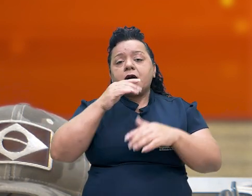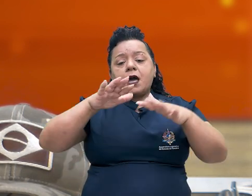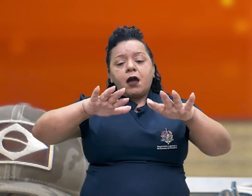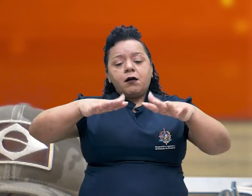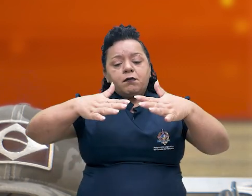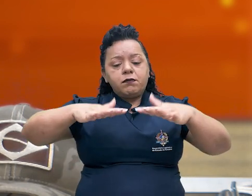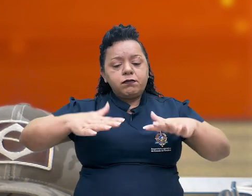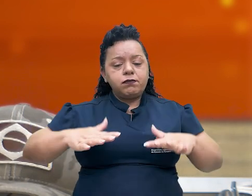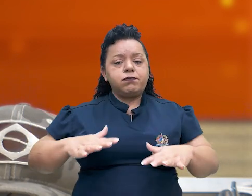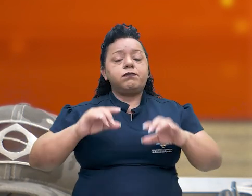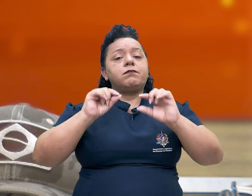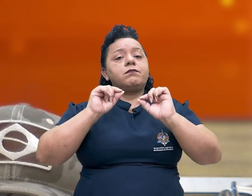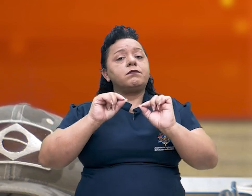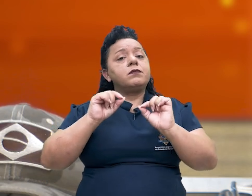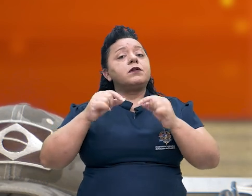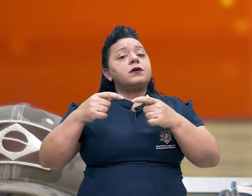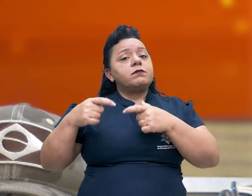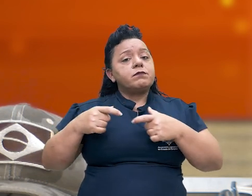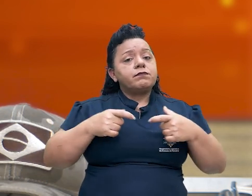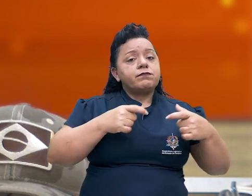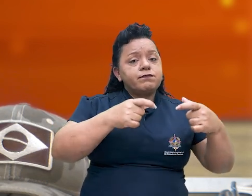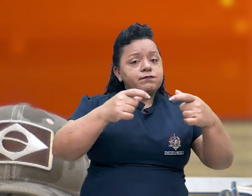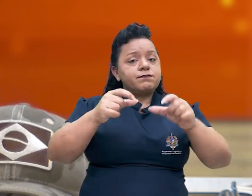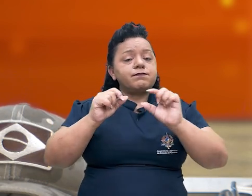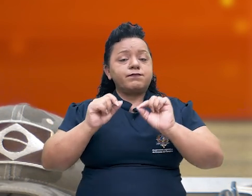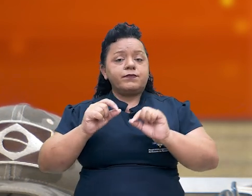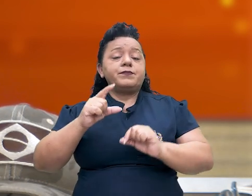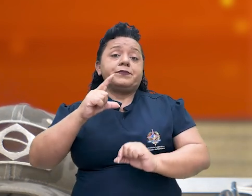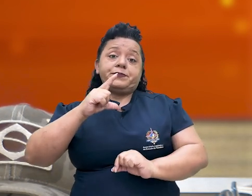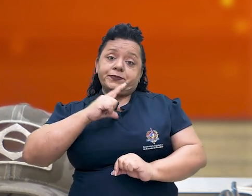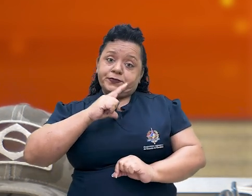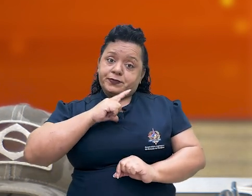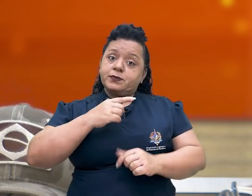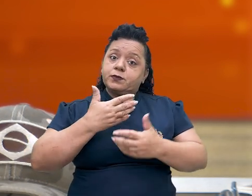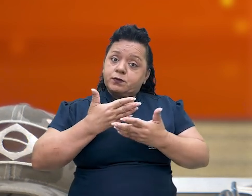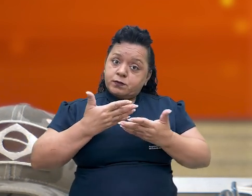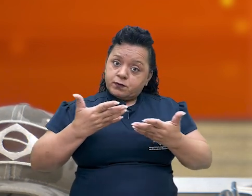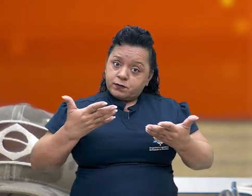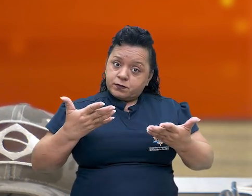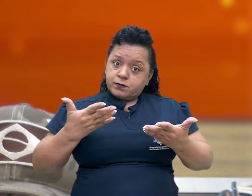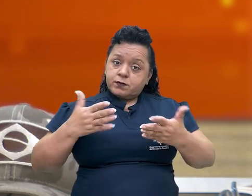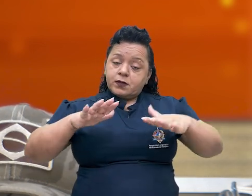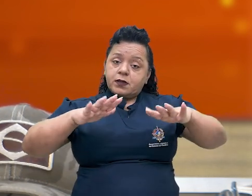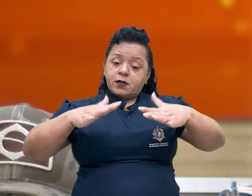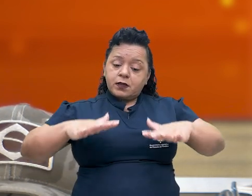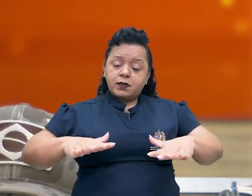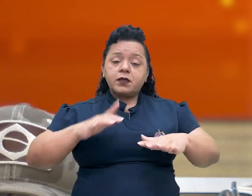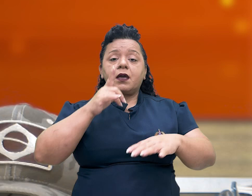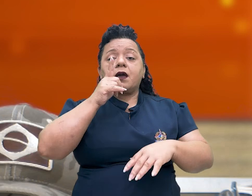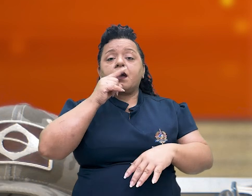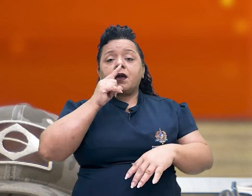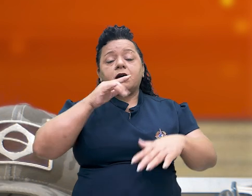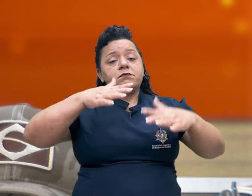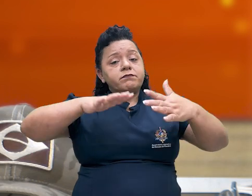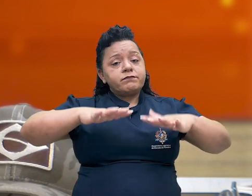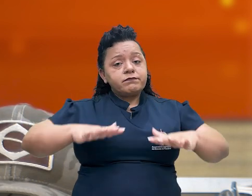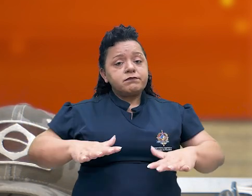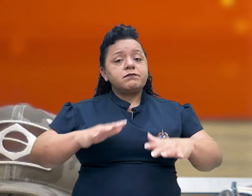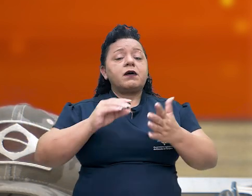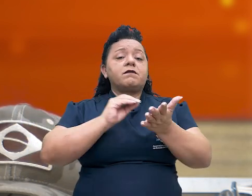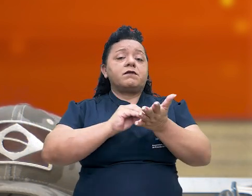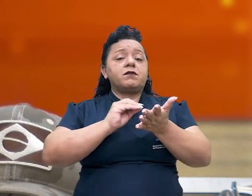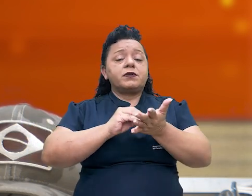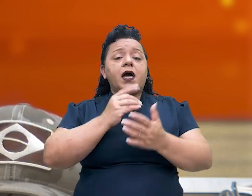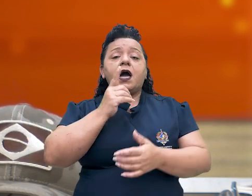solo freático eles ele baixa também então a tendência que esses Poços Amazônicos eles eles eh abaixem e